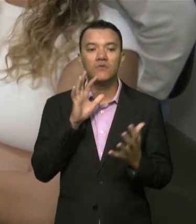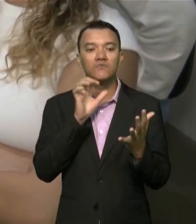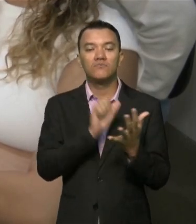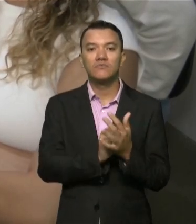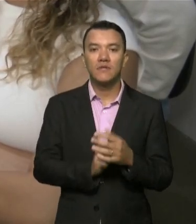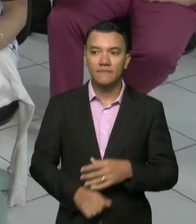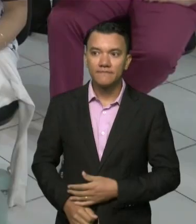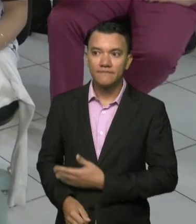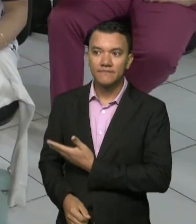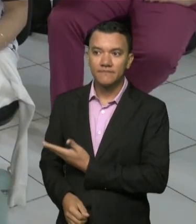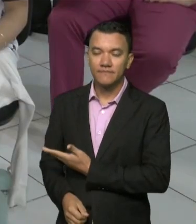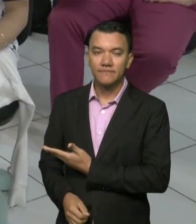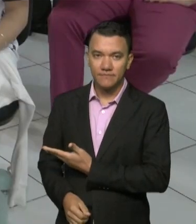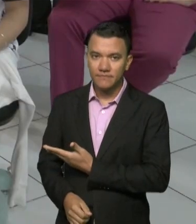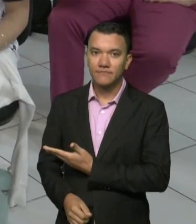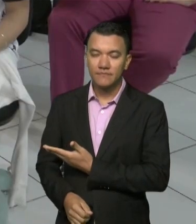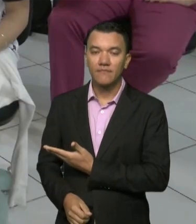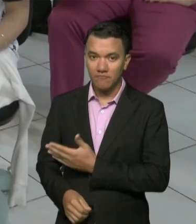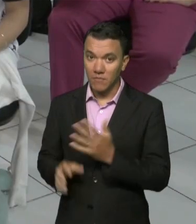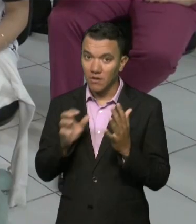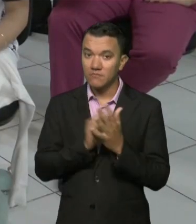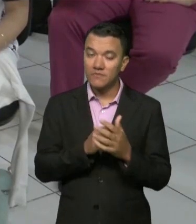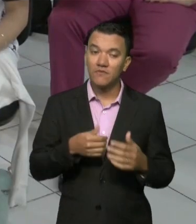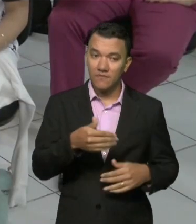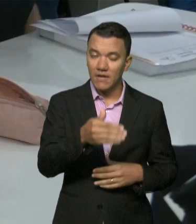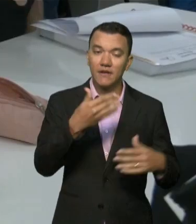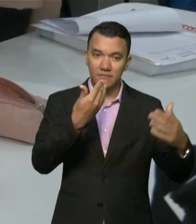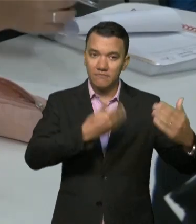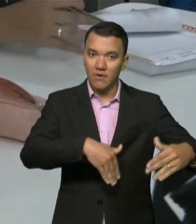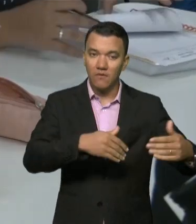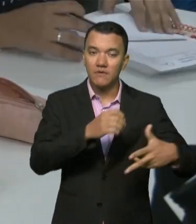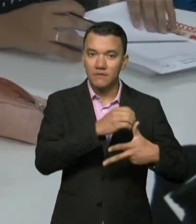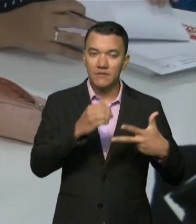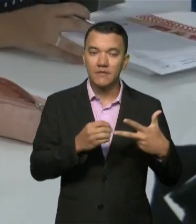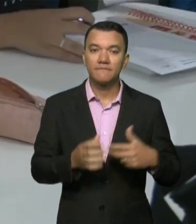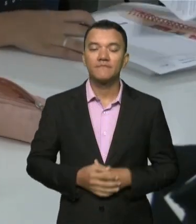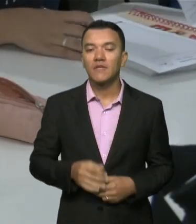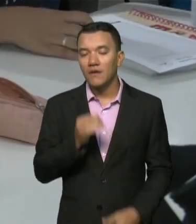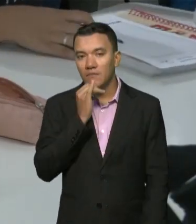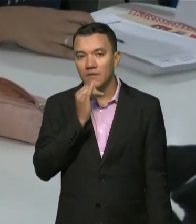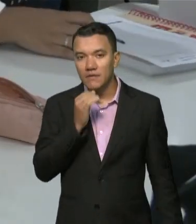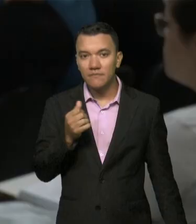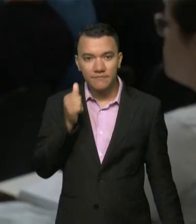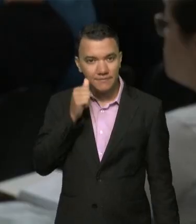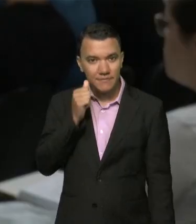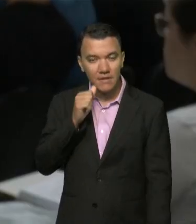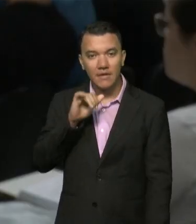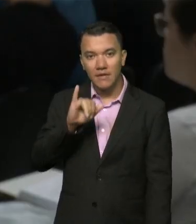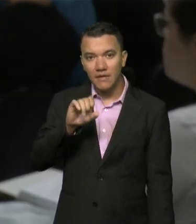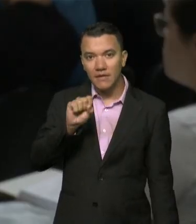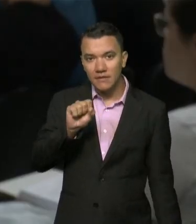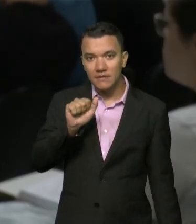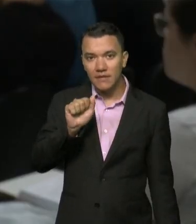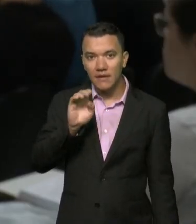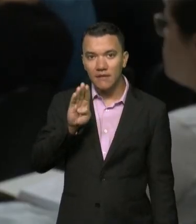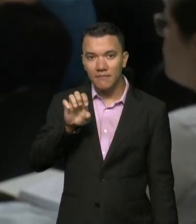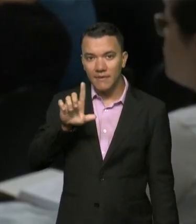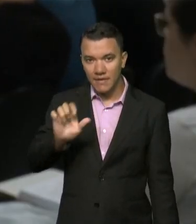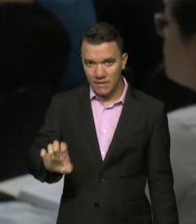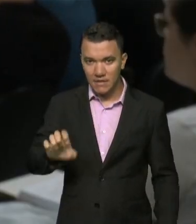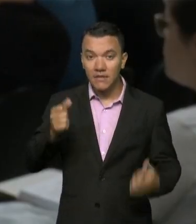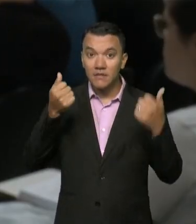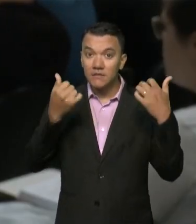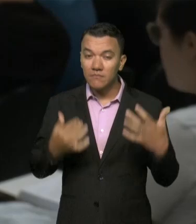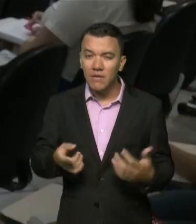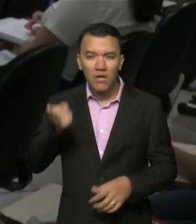178.616 candidatos estão inscritos para fazerem as provas. Isabelle é uma das candidatas. Ela diz que sua rotina de estudos